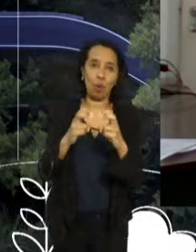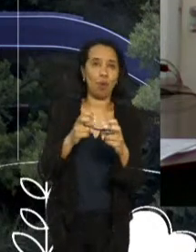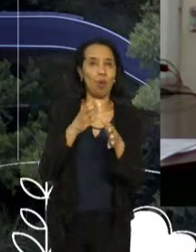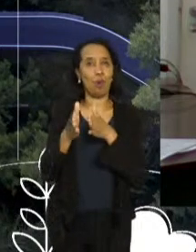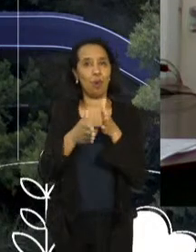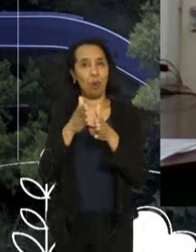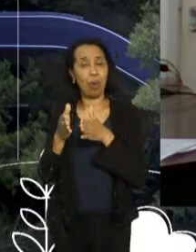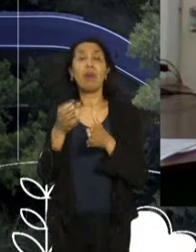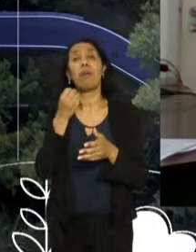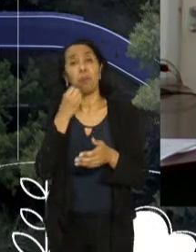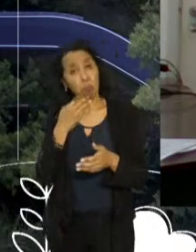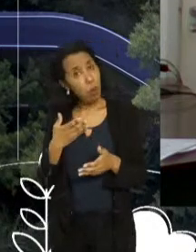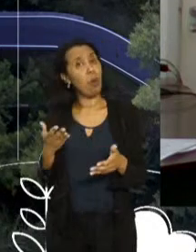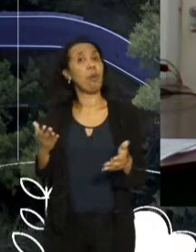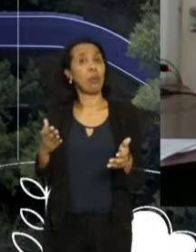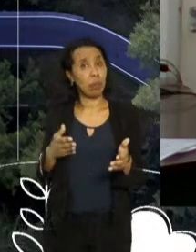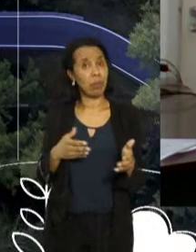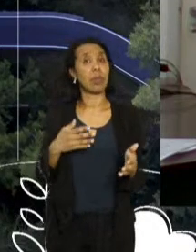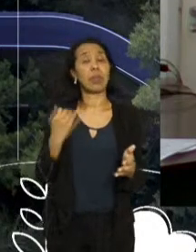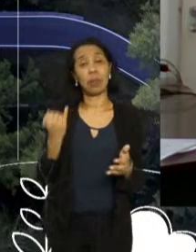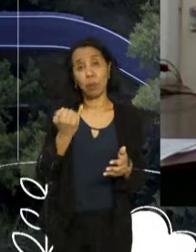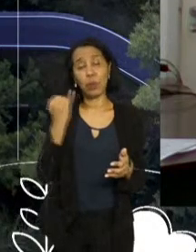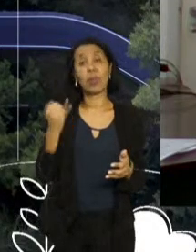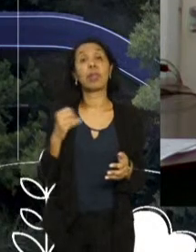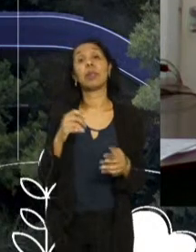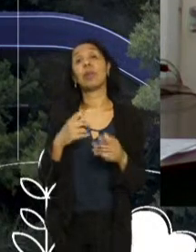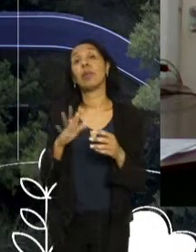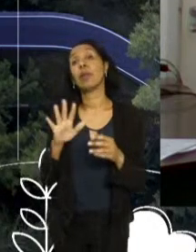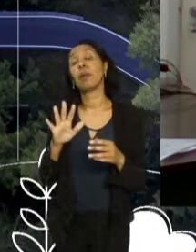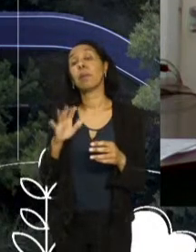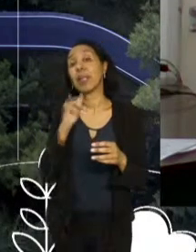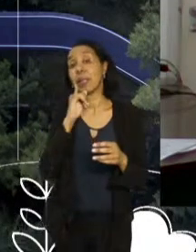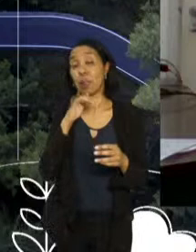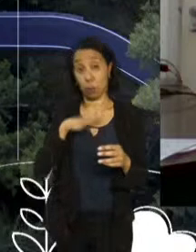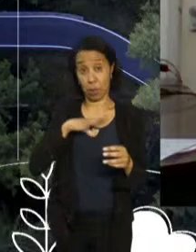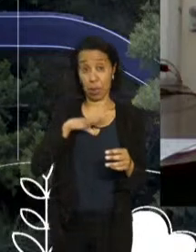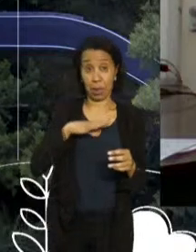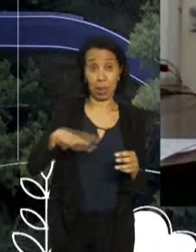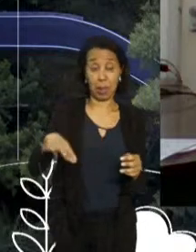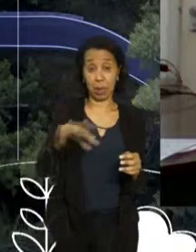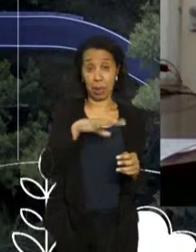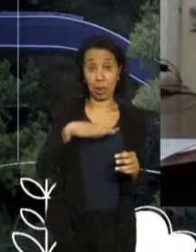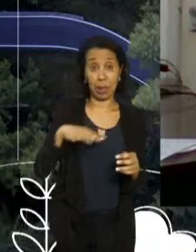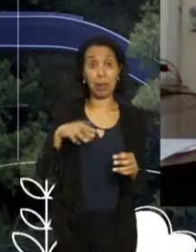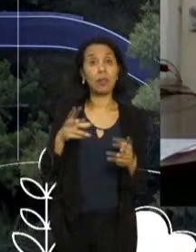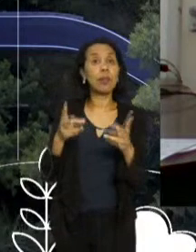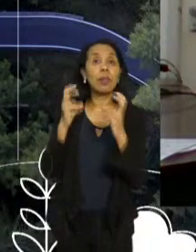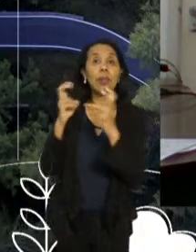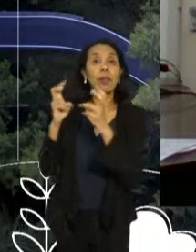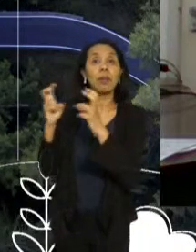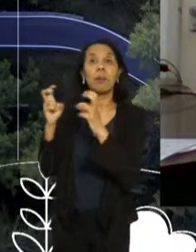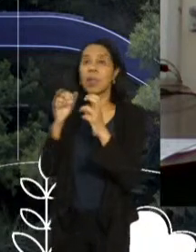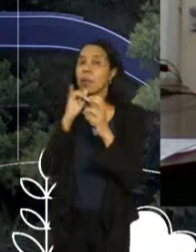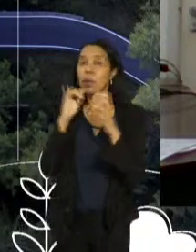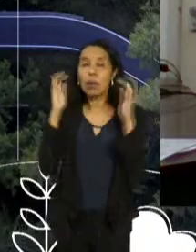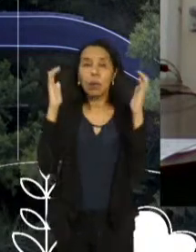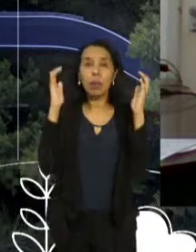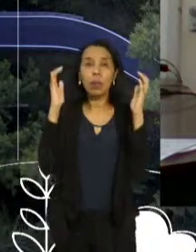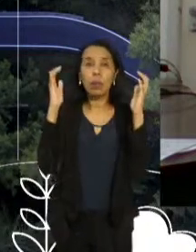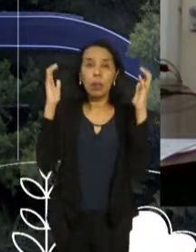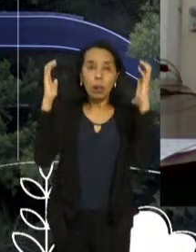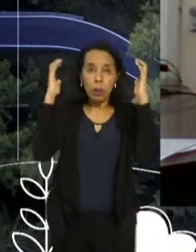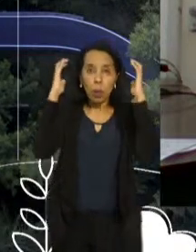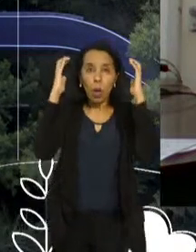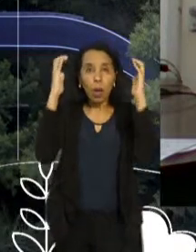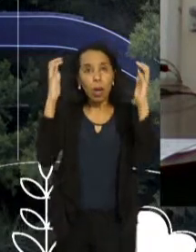caminho e até um exemplo, porque o transporte público das grandes metrópoles, você usando um caminhão ou um ônibus